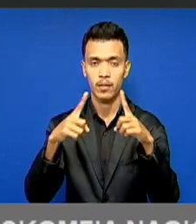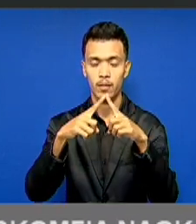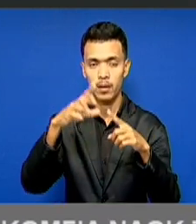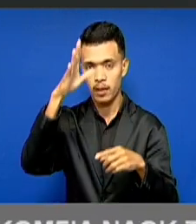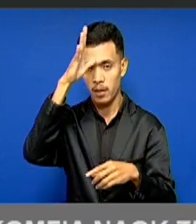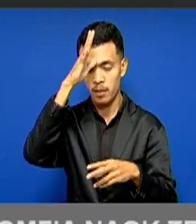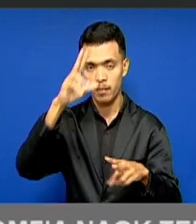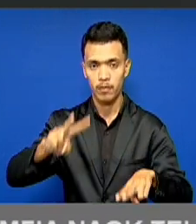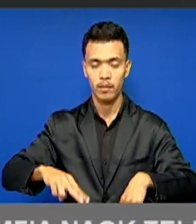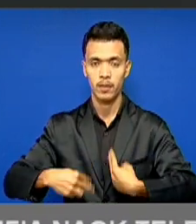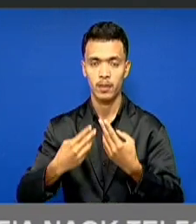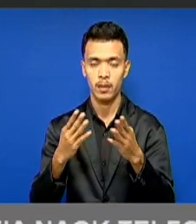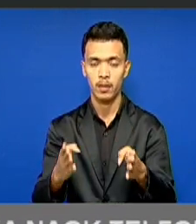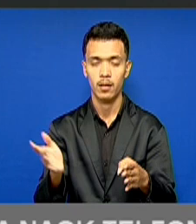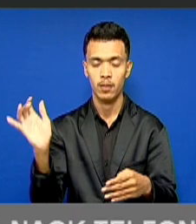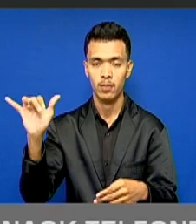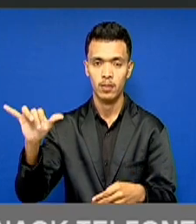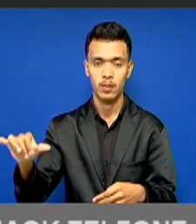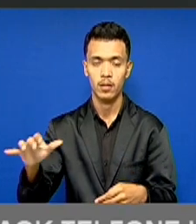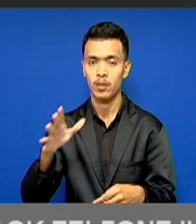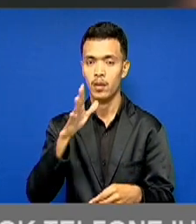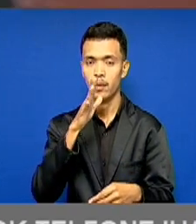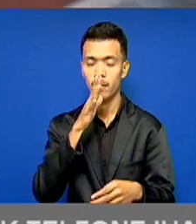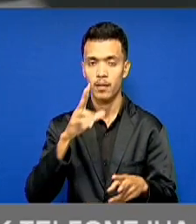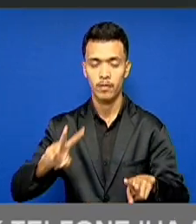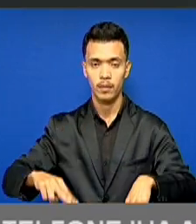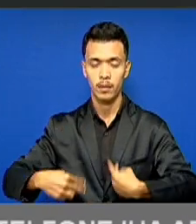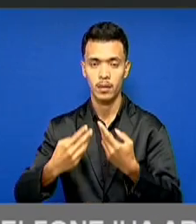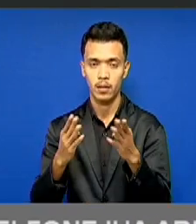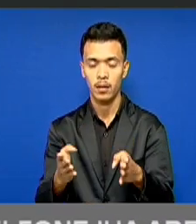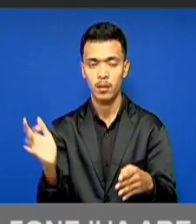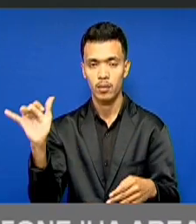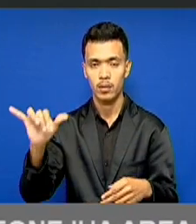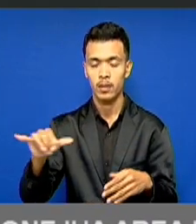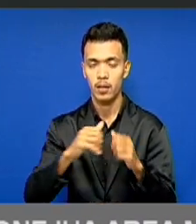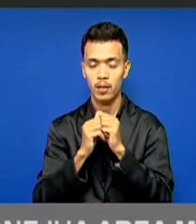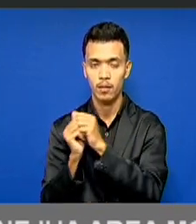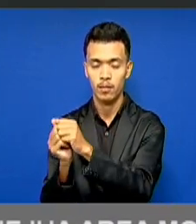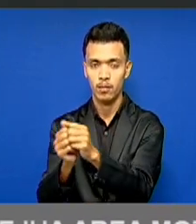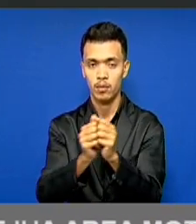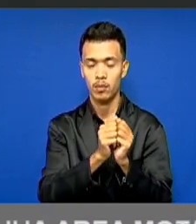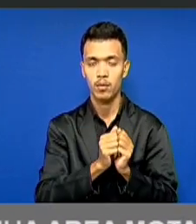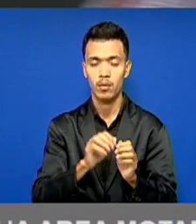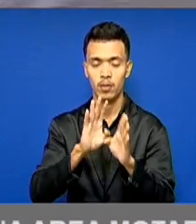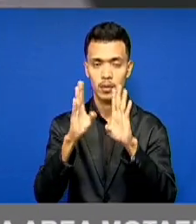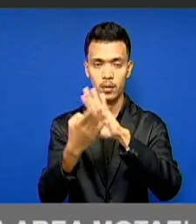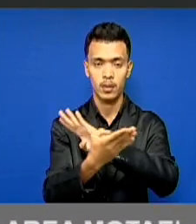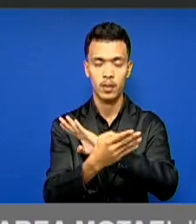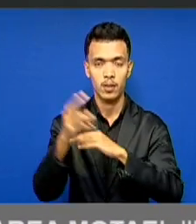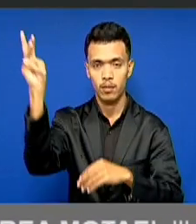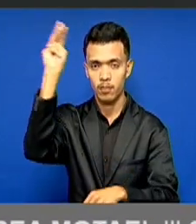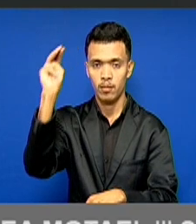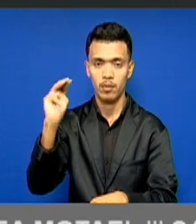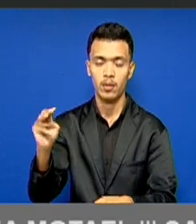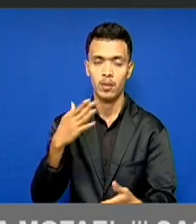sira, ina veterana sira, na fati hamutuk ba, sai na fati modelo dia ba ami foinsai sira, no ita foinsai